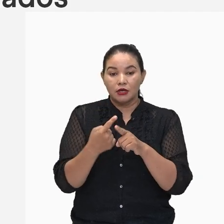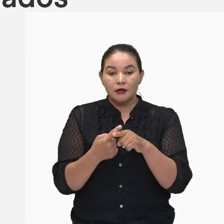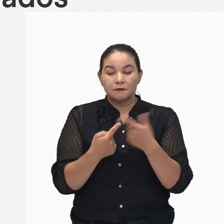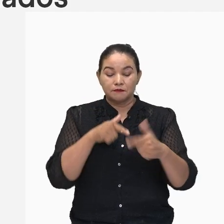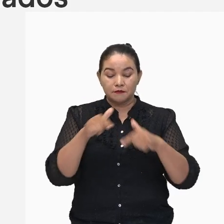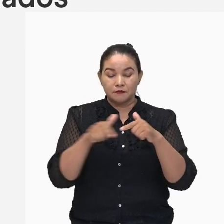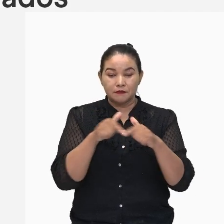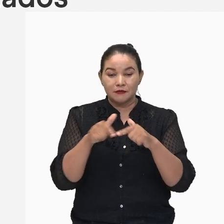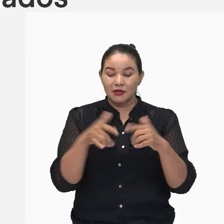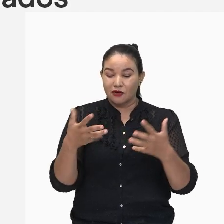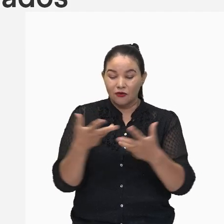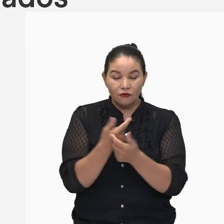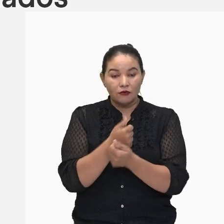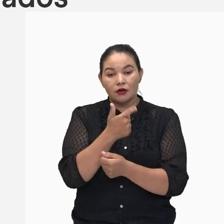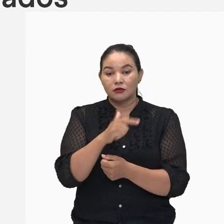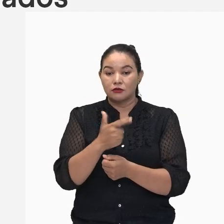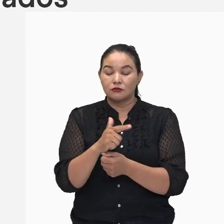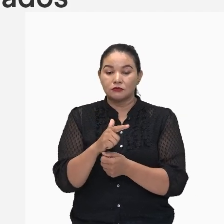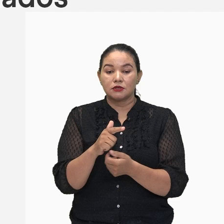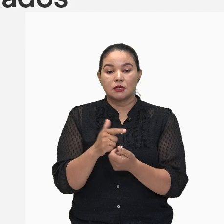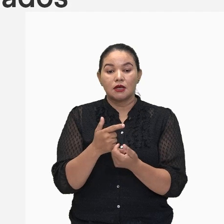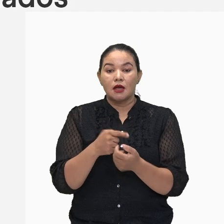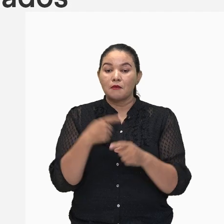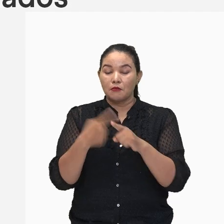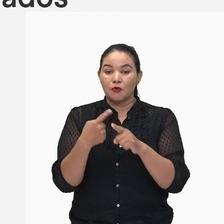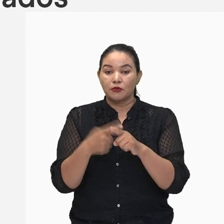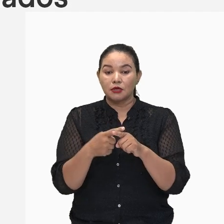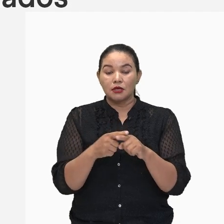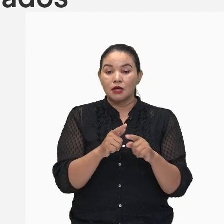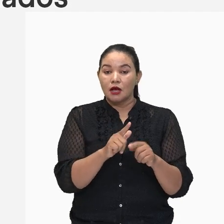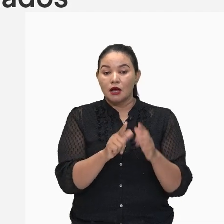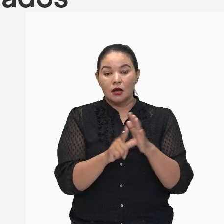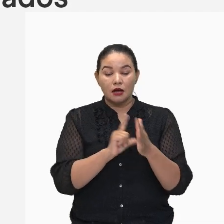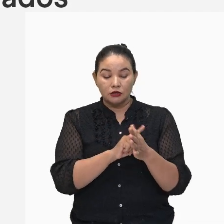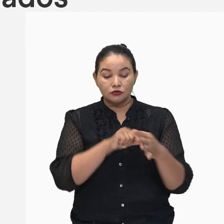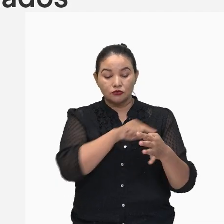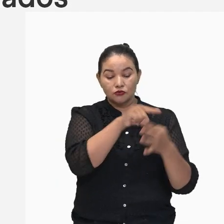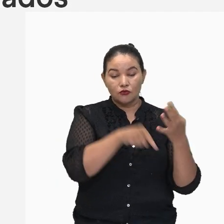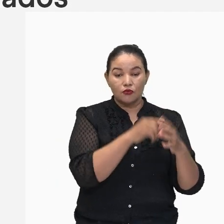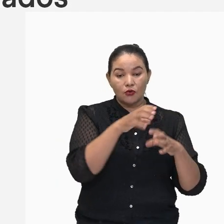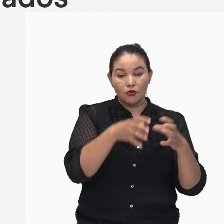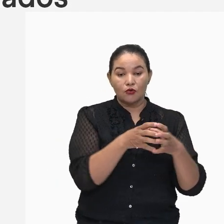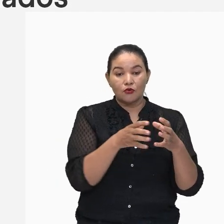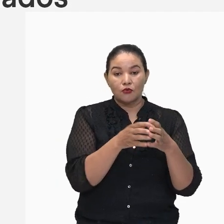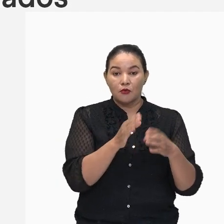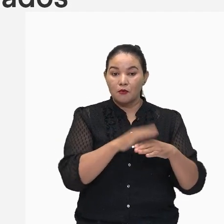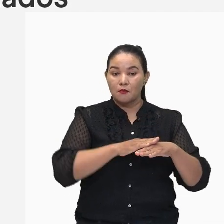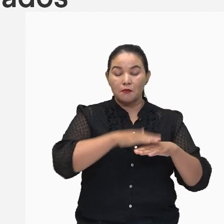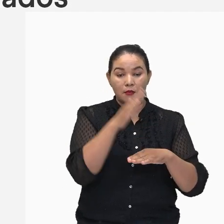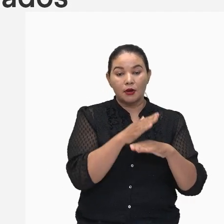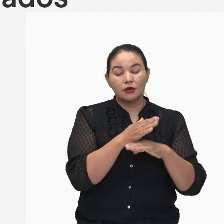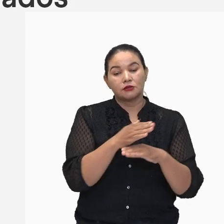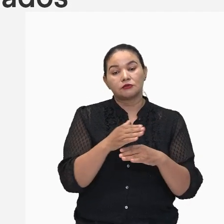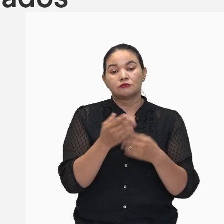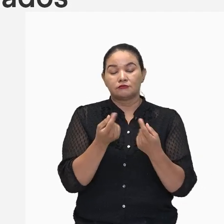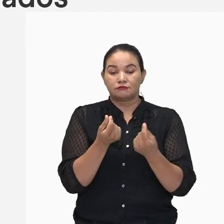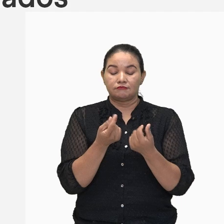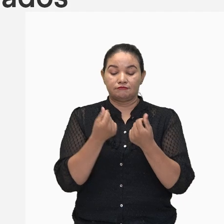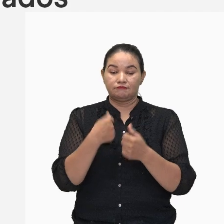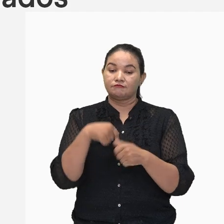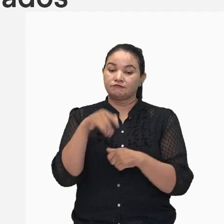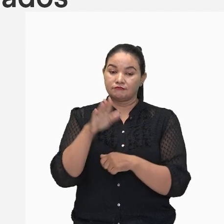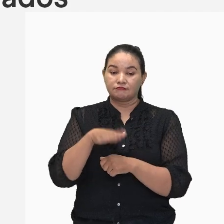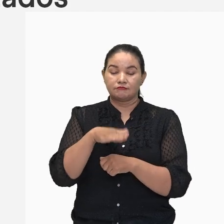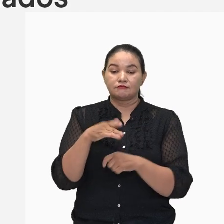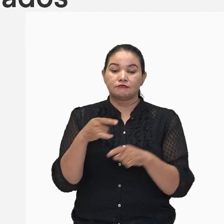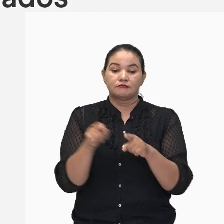qualificada, né, do que esses 4 países originais, e isso vai se tornar mais barata, tá? Então isso realmente vai ajudar